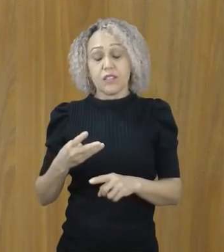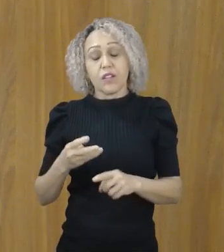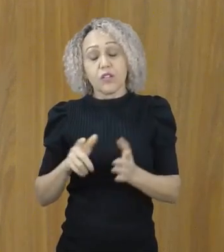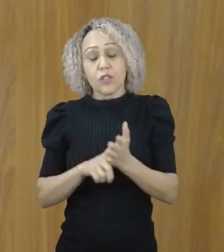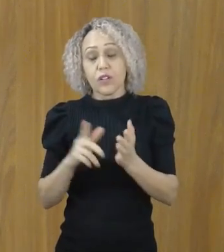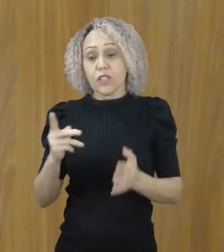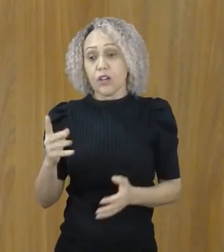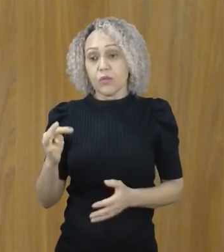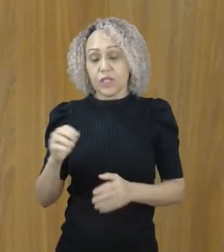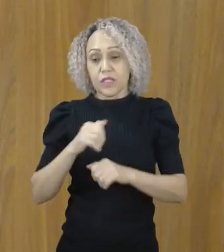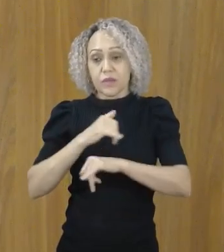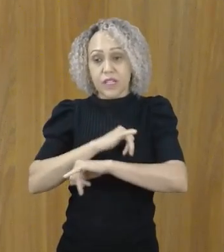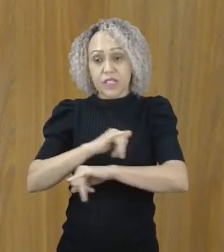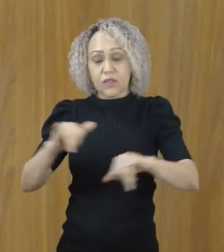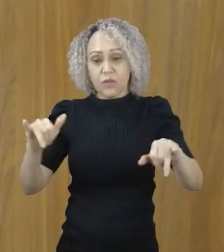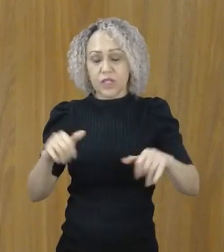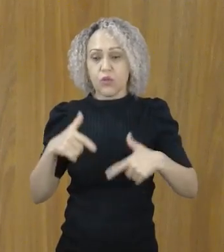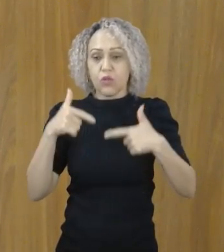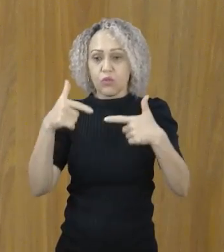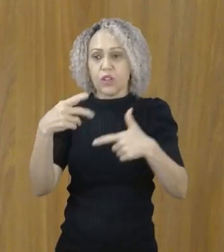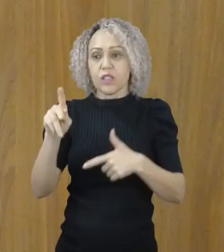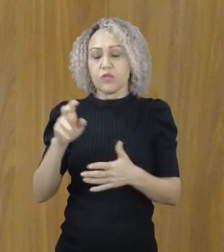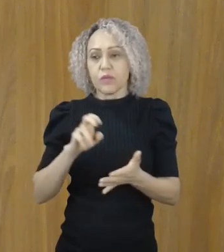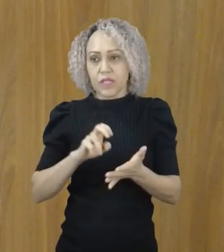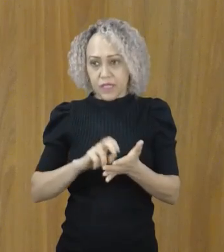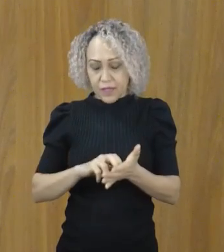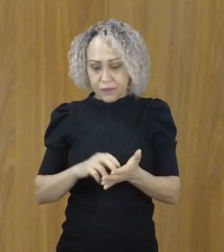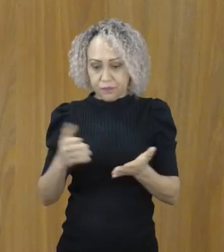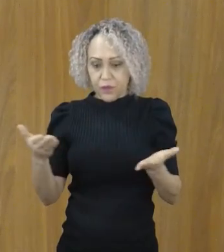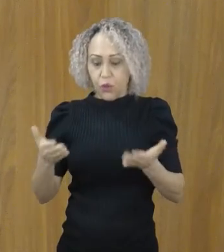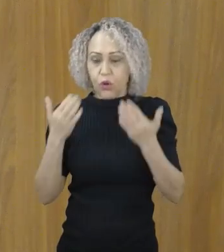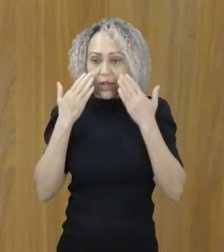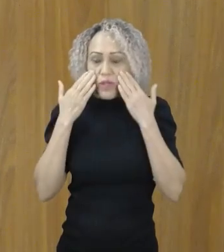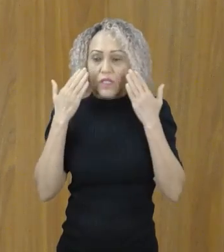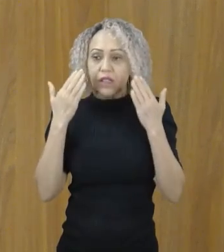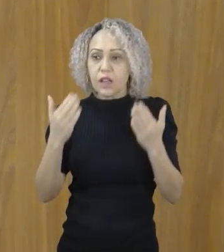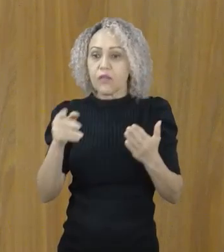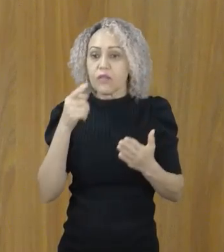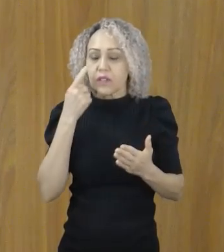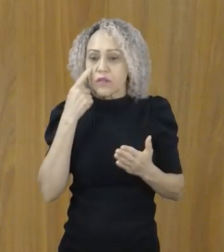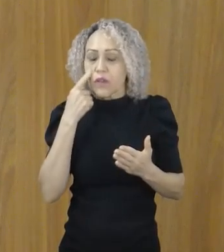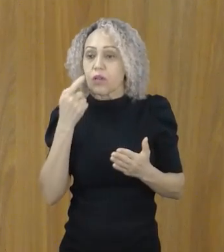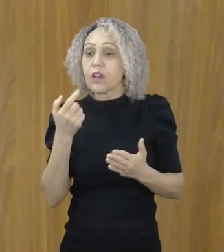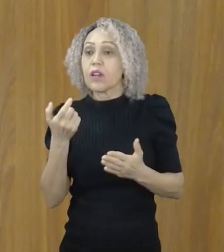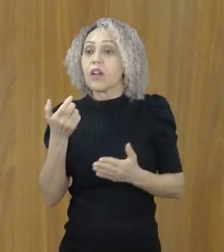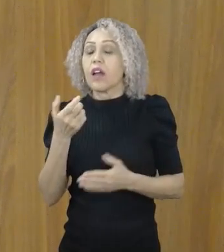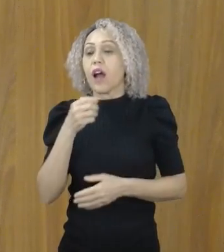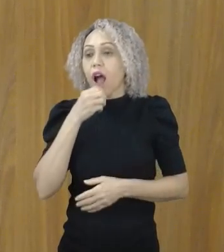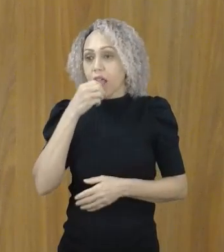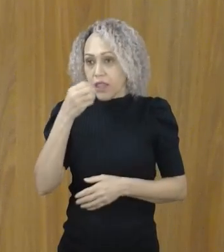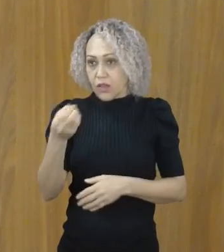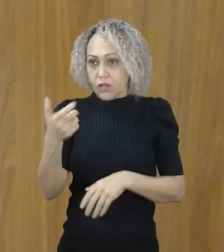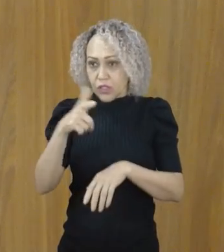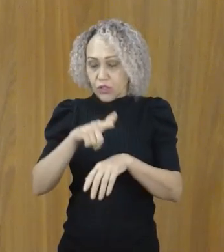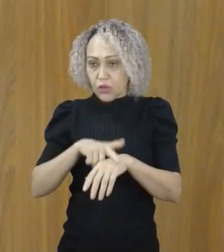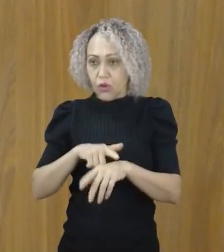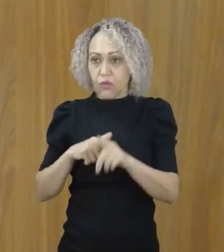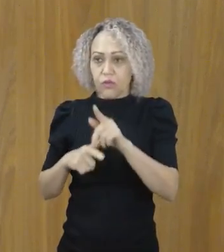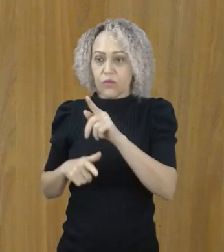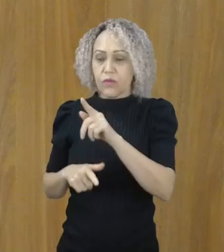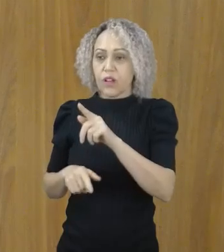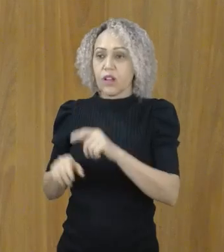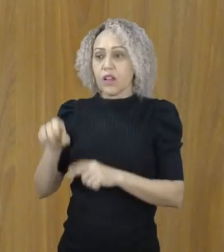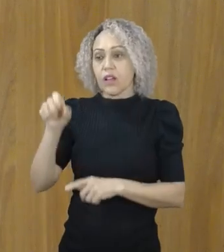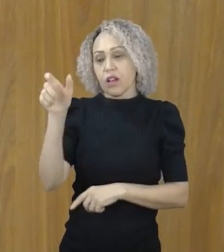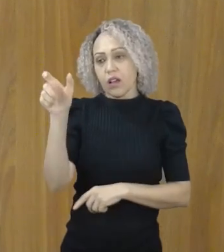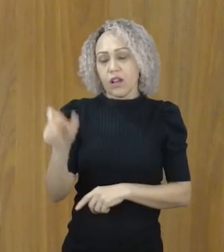luta popular na sua manhã. Na edição de hoje, você acompanha a reapresentação da entrevista com a senadora pelo PT de Pernambuco,